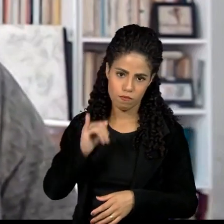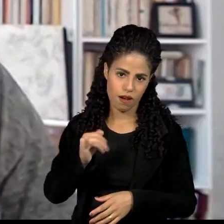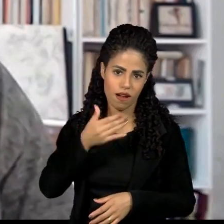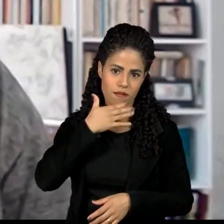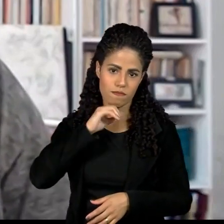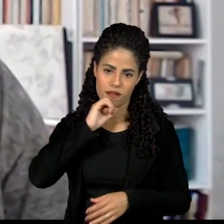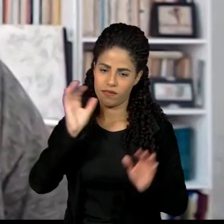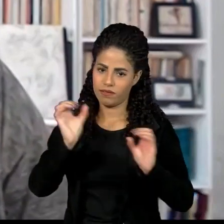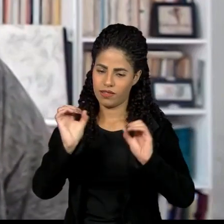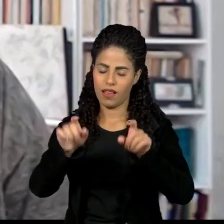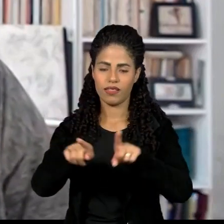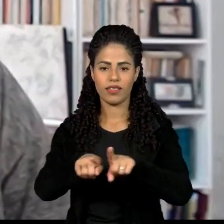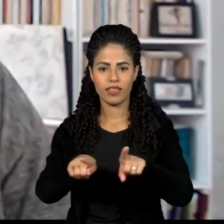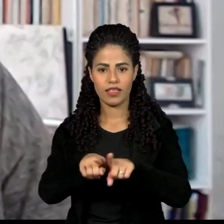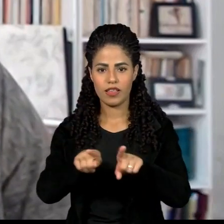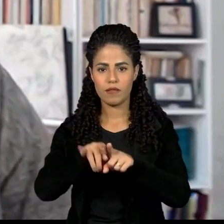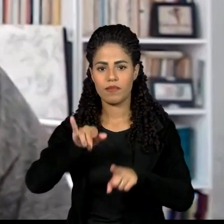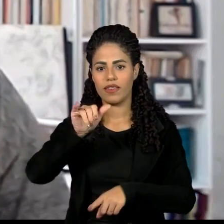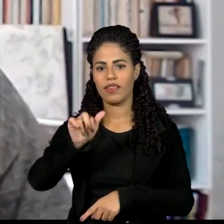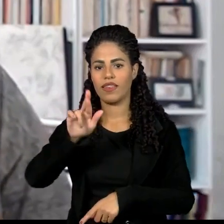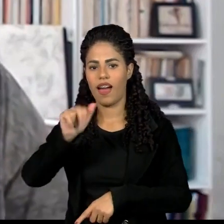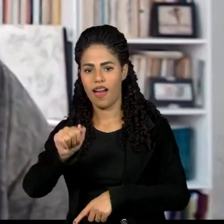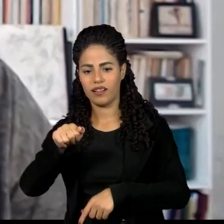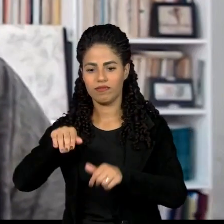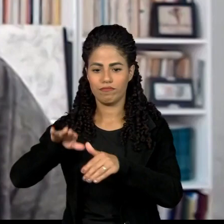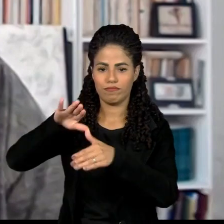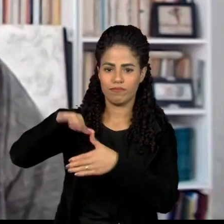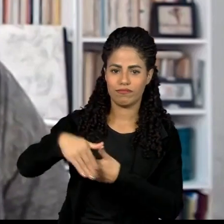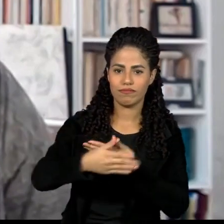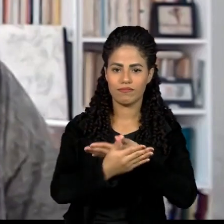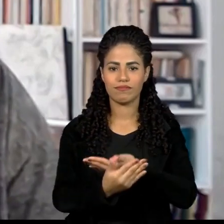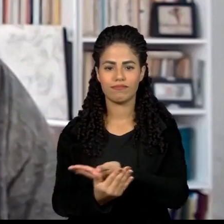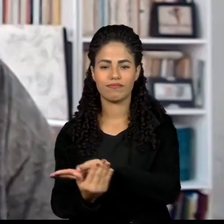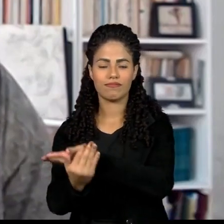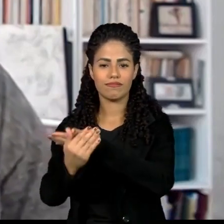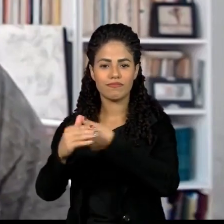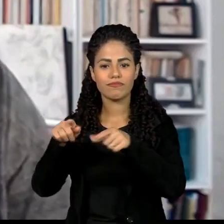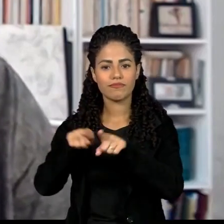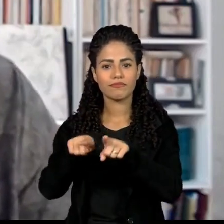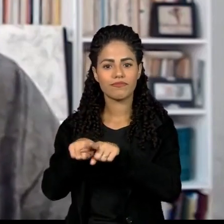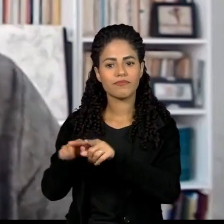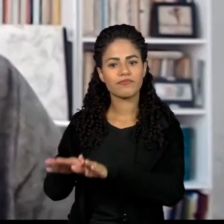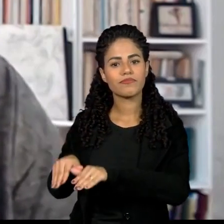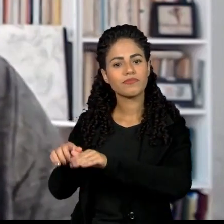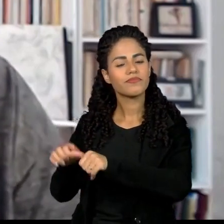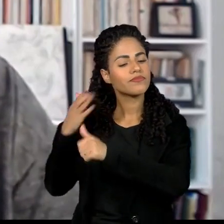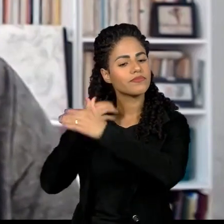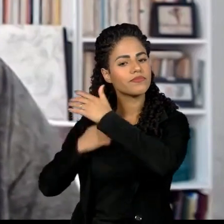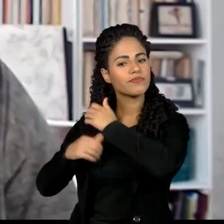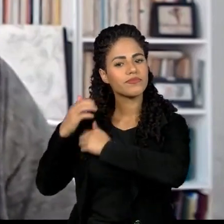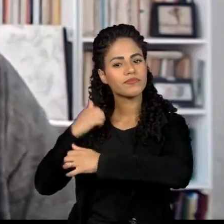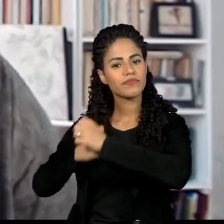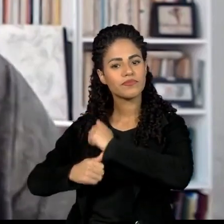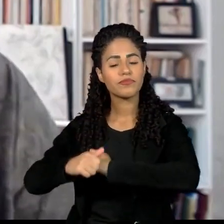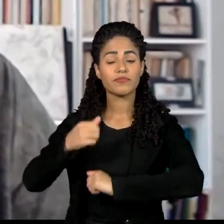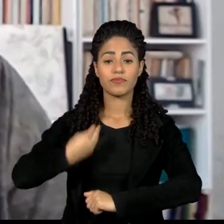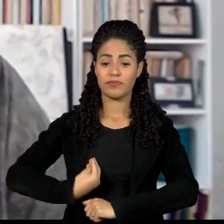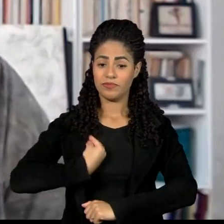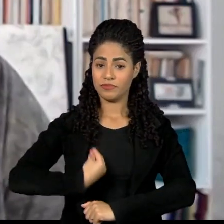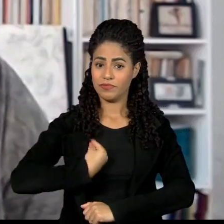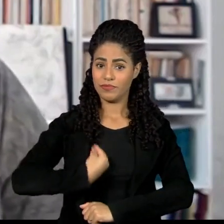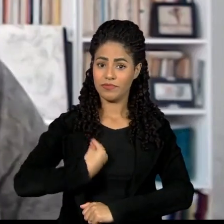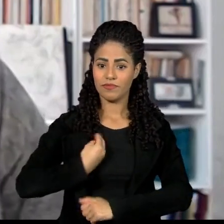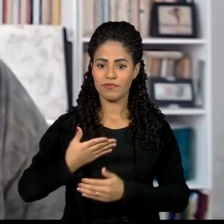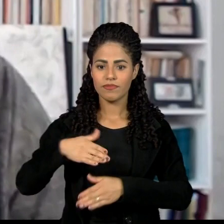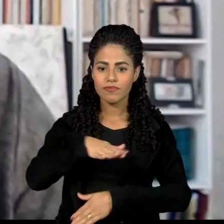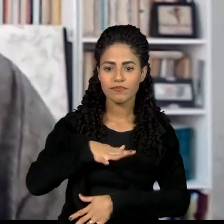de Yara. Eu acho que a grande riqueza é quando a gente encontra essas histórias que vivem ali no entorno